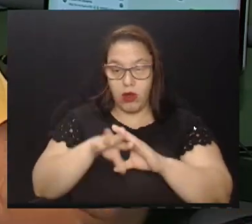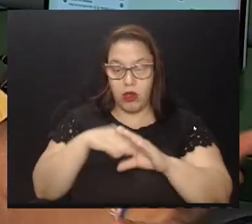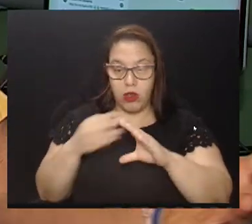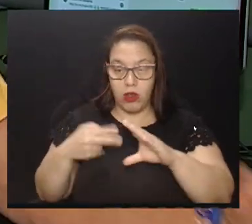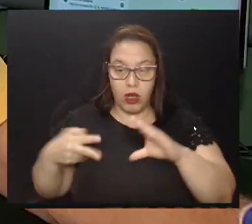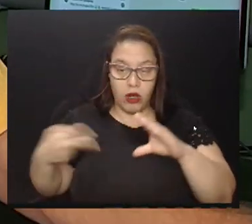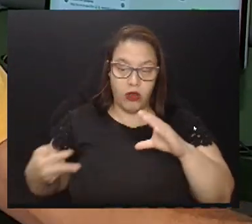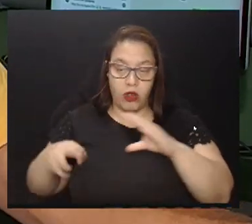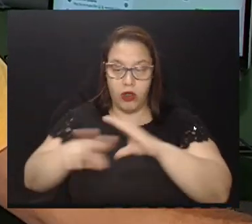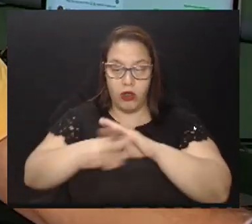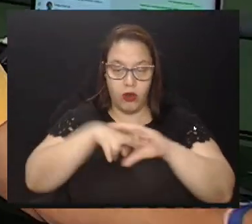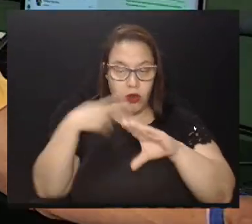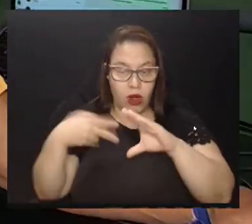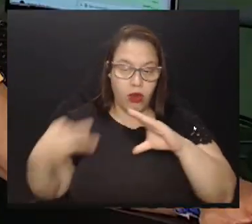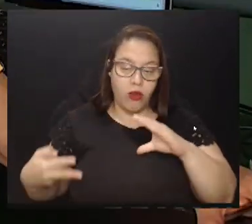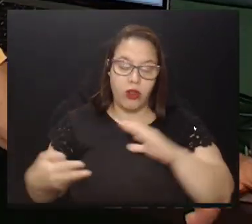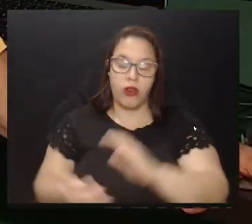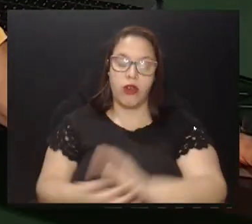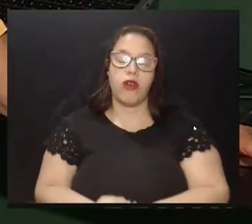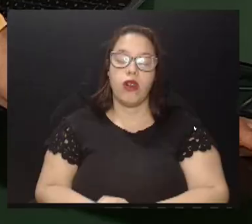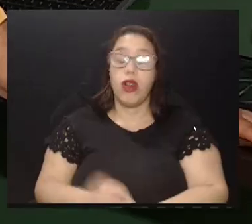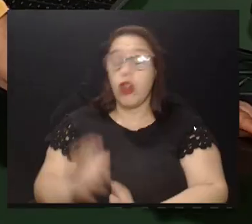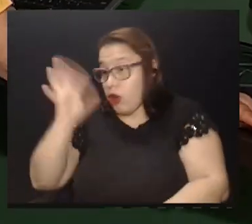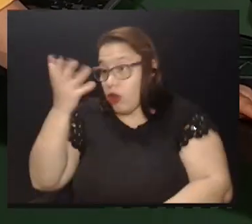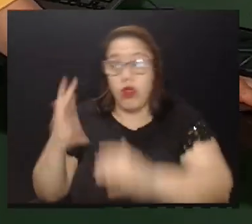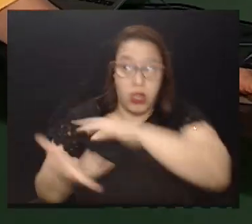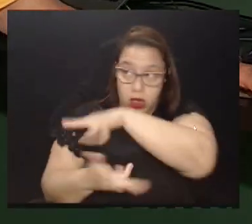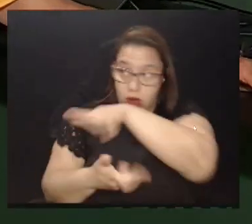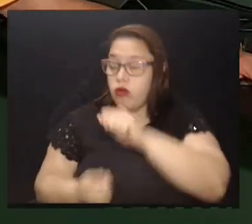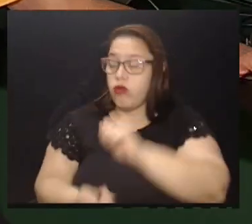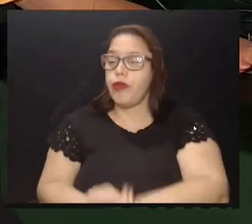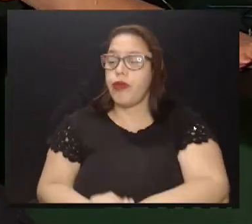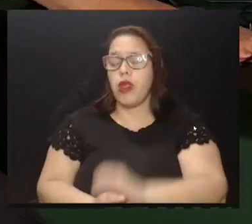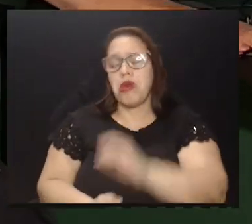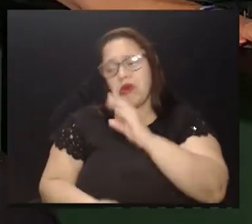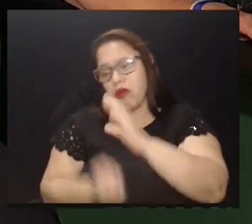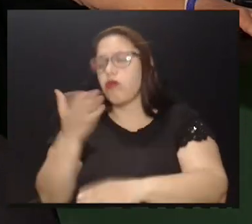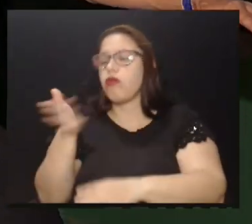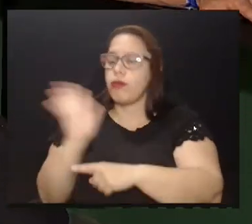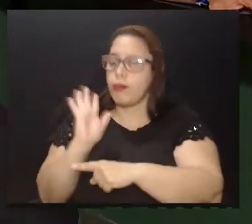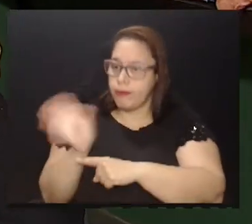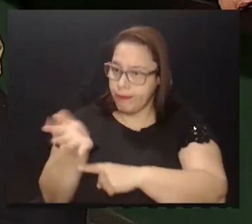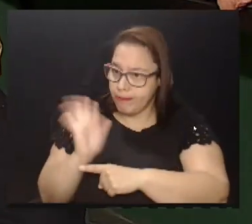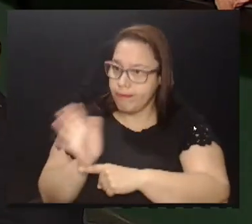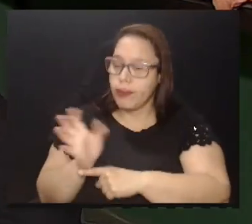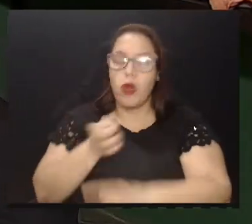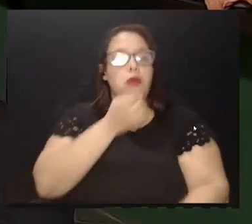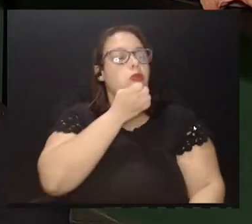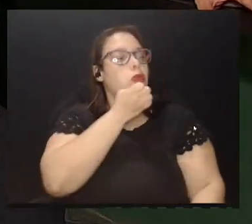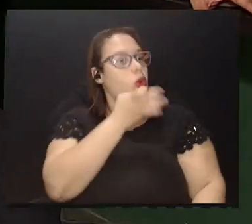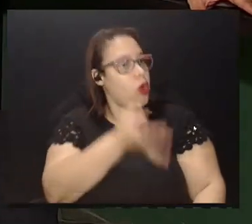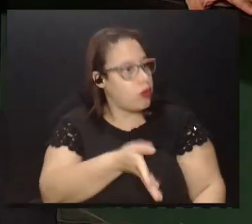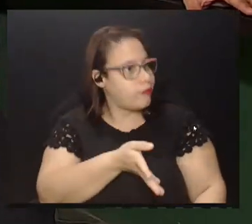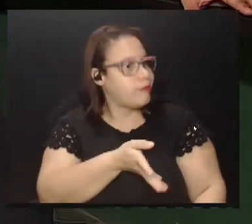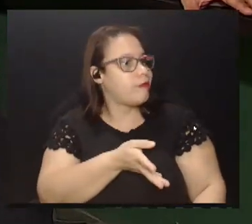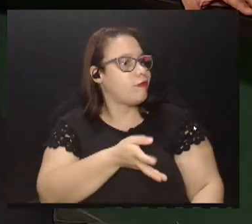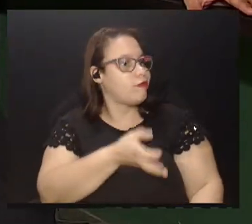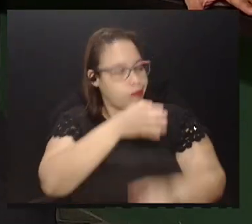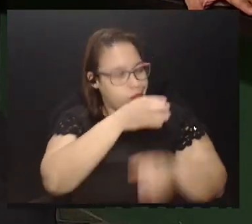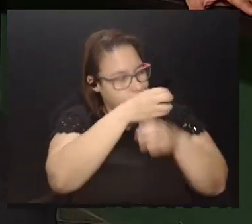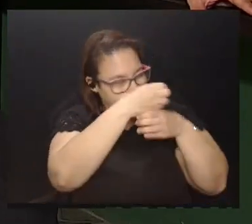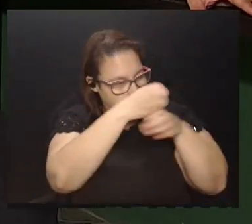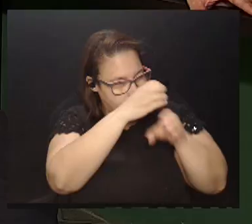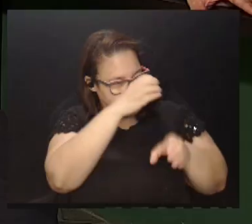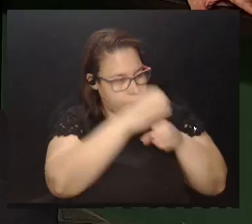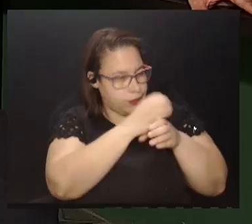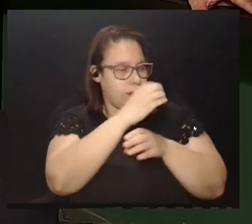que acontece no planeta, né? Então os filmes nascem assim. Boa. Bom, a gente tá no laboratório Cisco, que já a gente